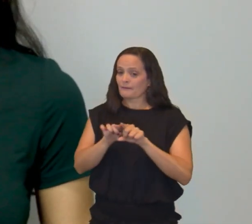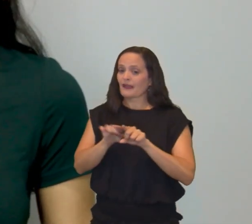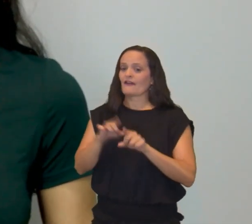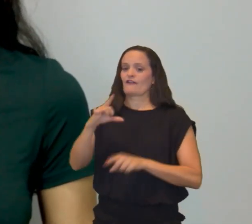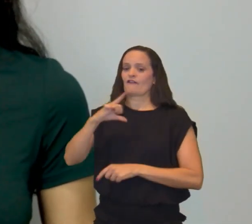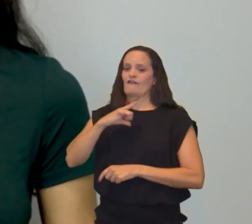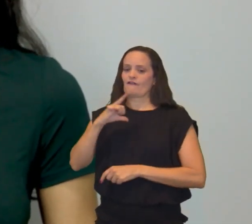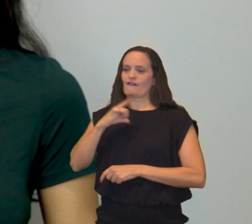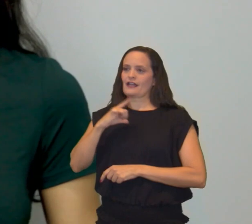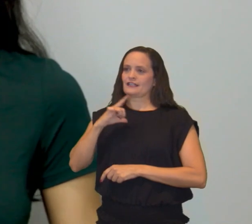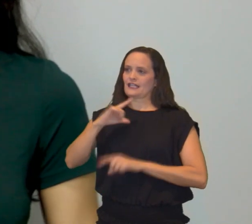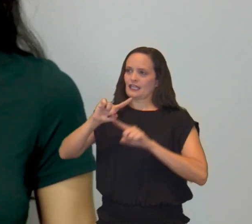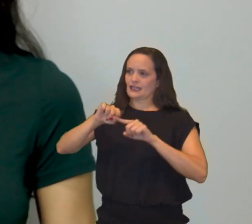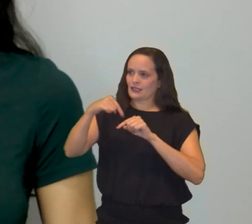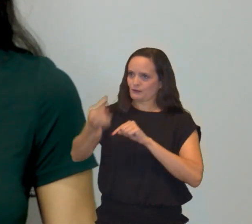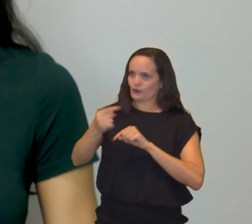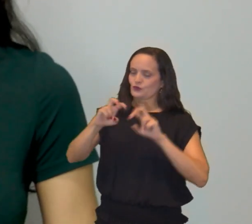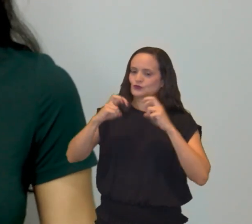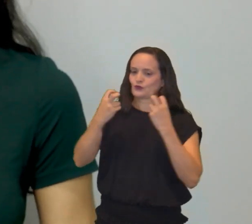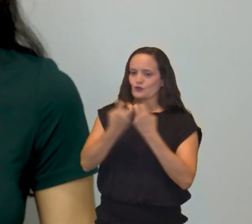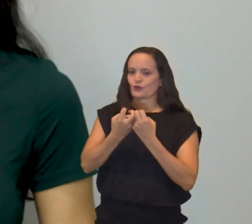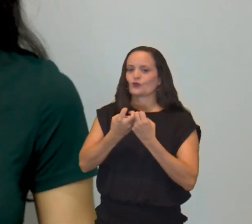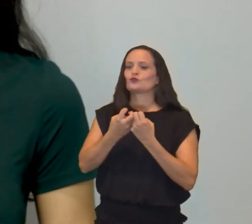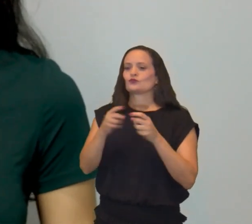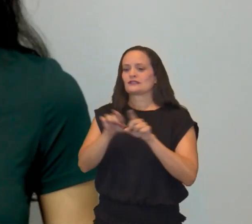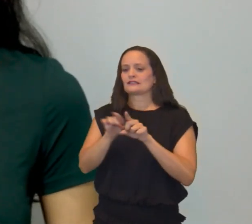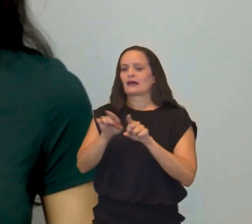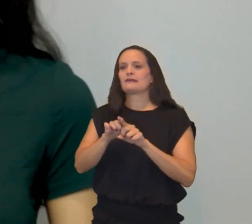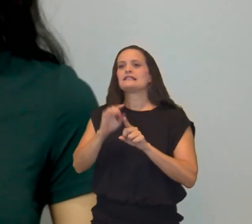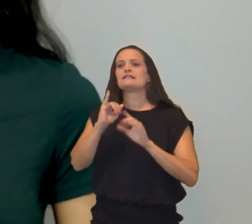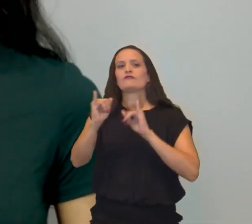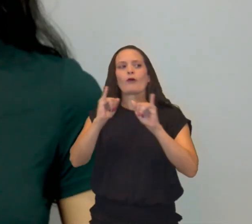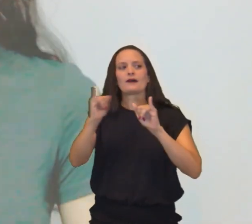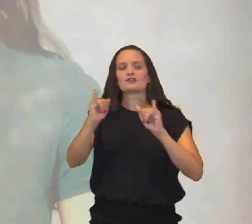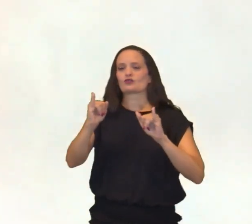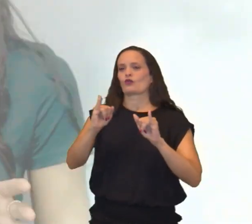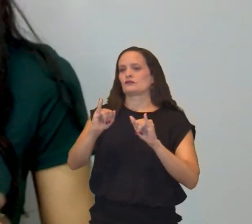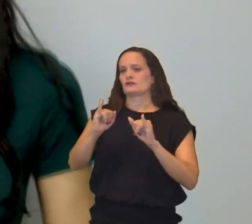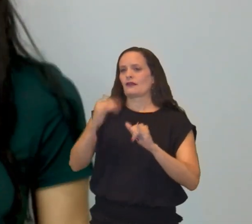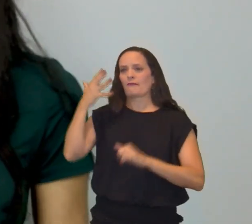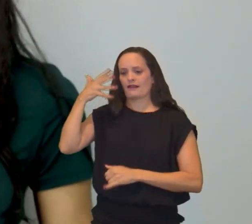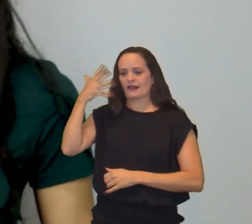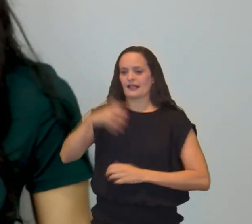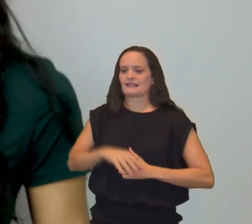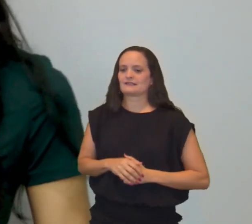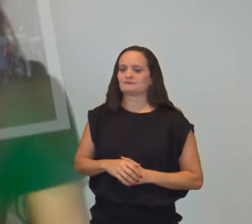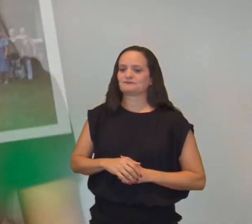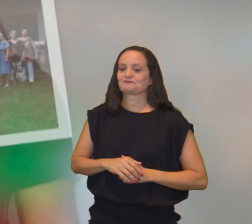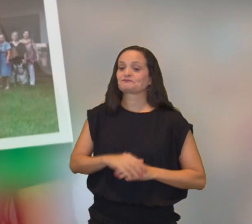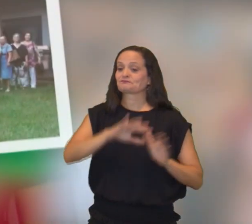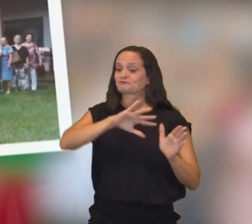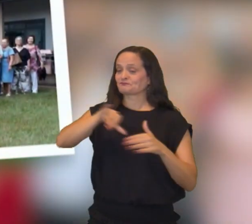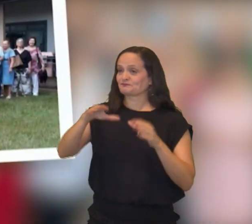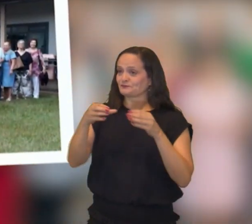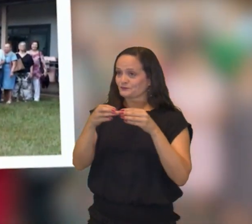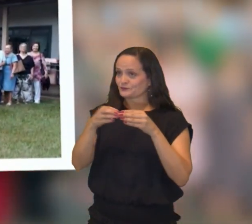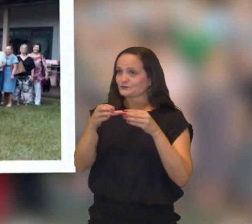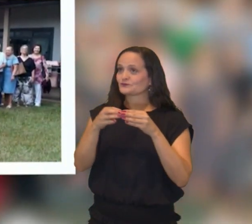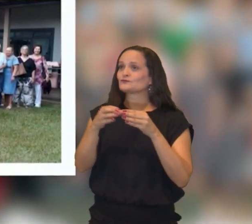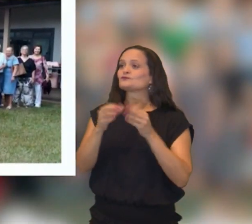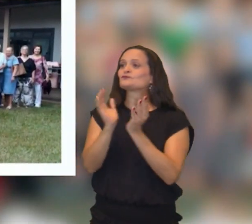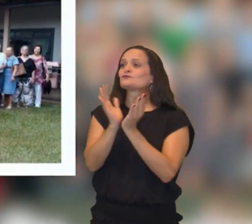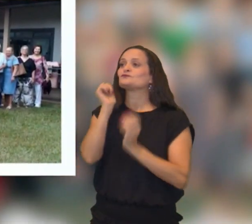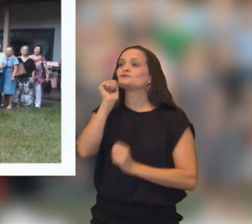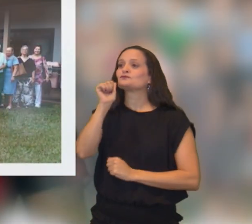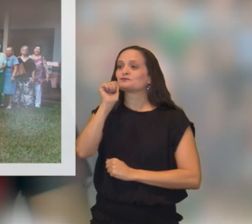estarão após o culto no hall de entrada da igreja, orientando sobre o evento. Participe! O Grupo de Vivência e Convivência e o Ministério Mulher